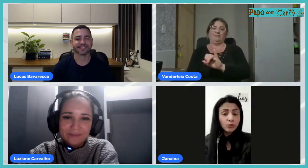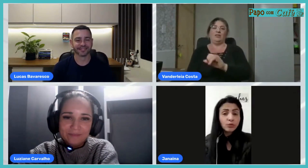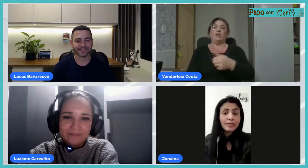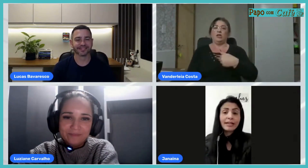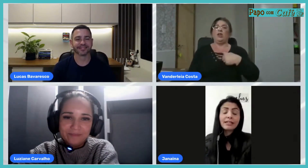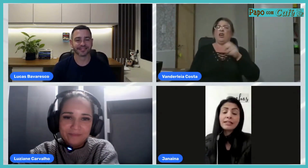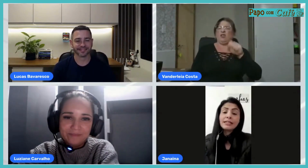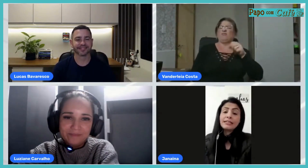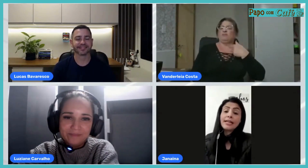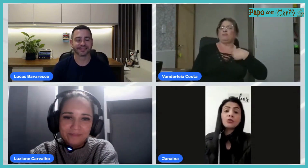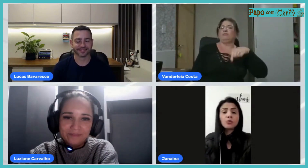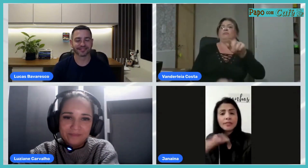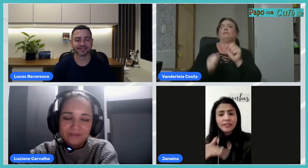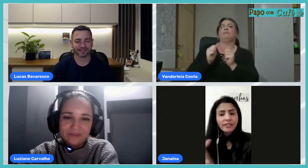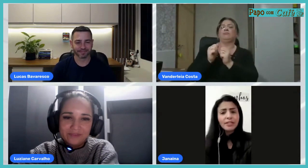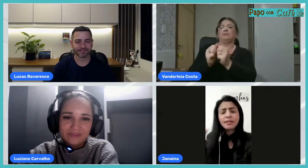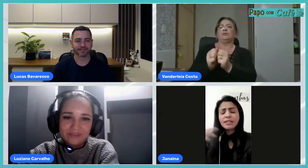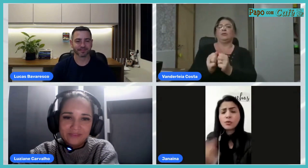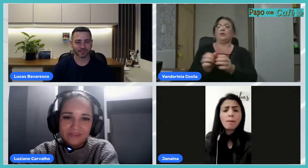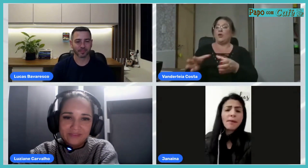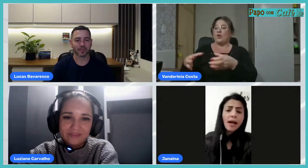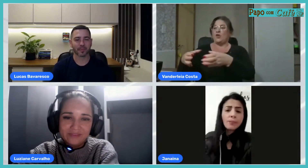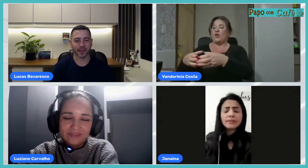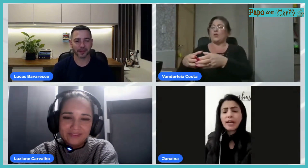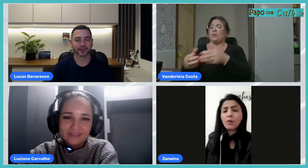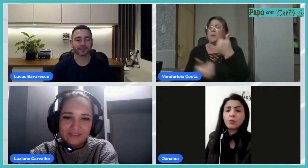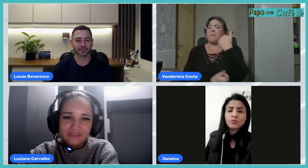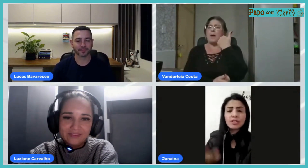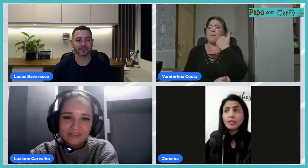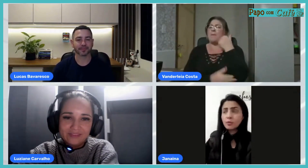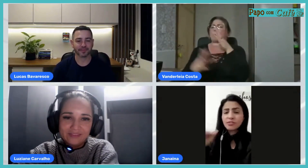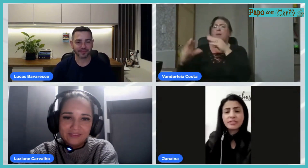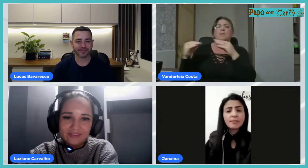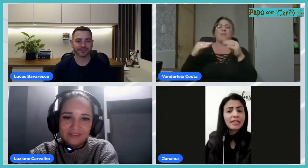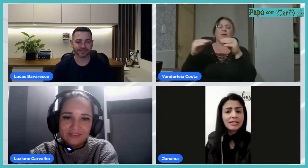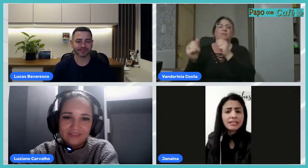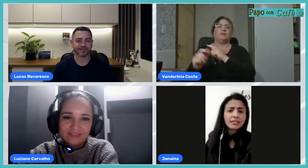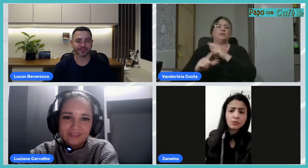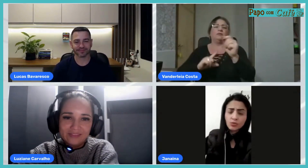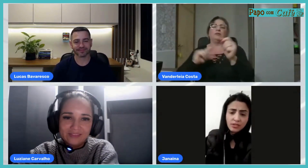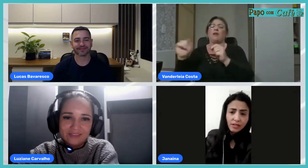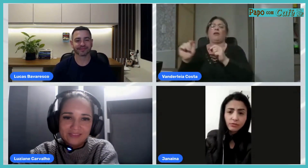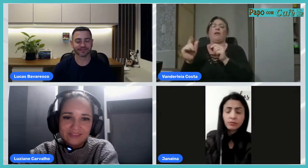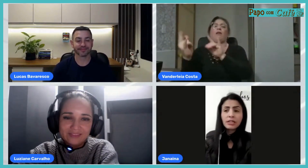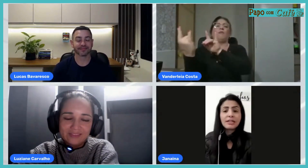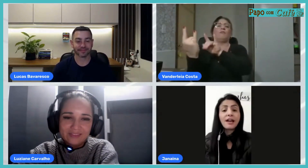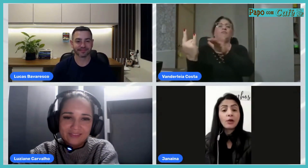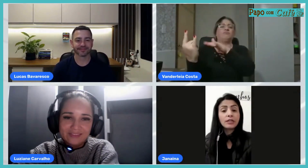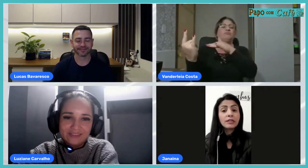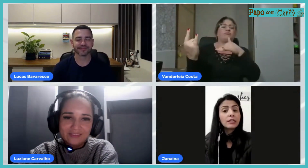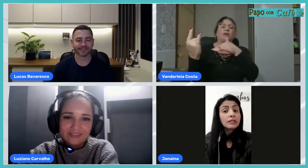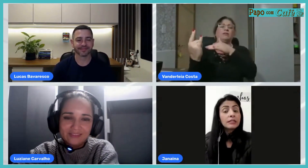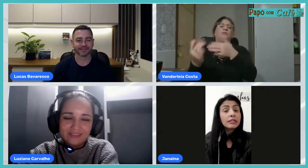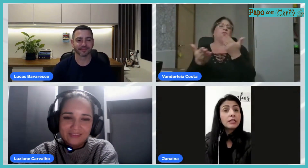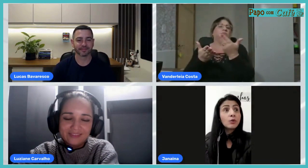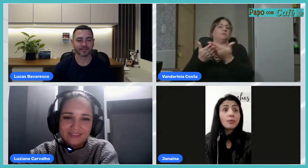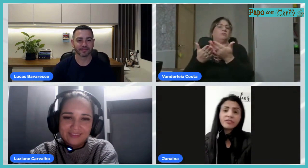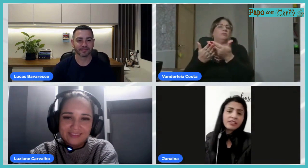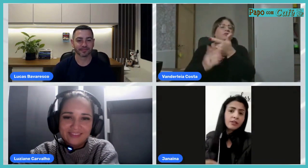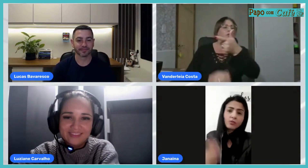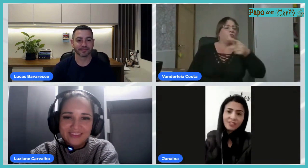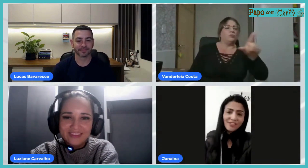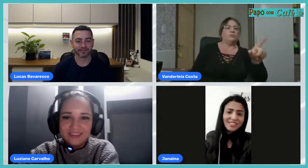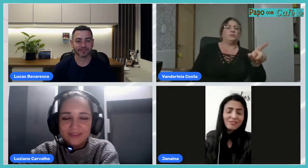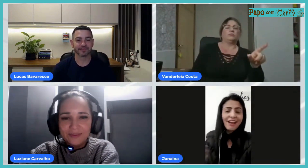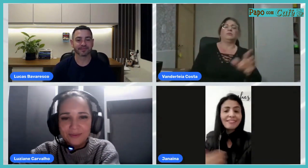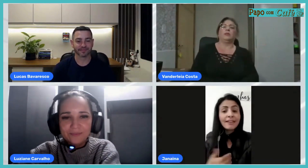junto na turma, né? E aí a turma estava ali batendo um papo e tal, alguns saíram para fazer a baliza, alguns estavam em aula e eu